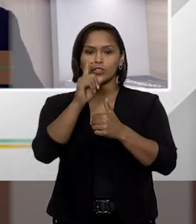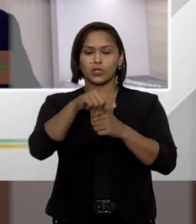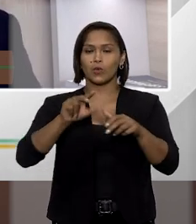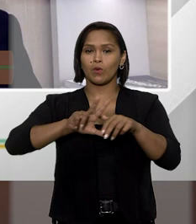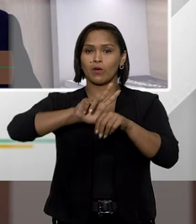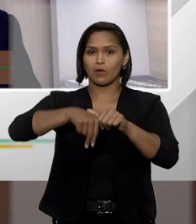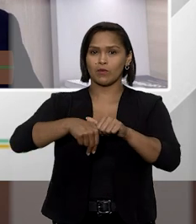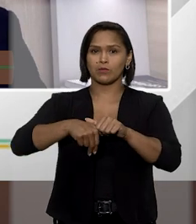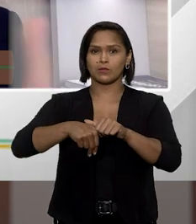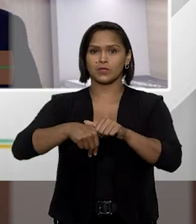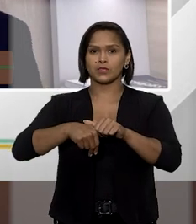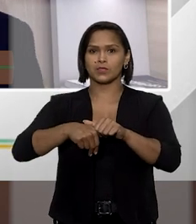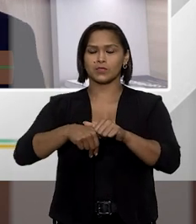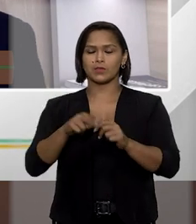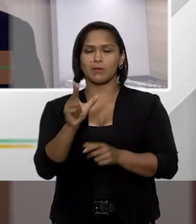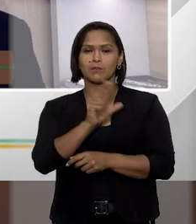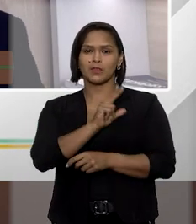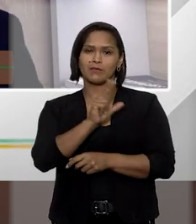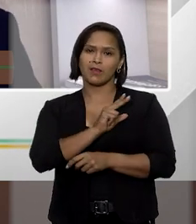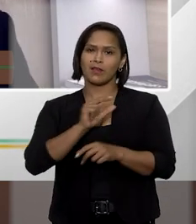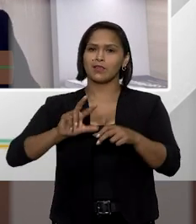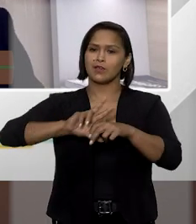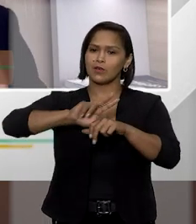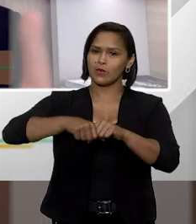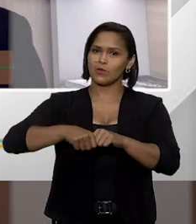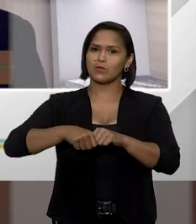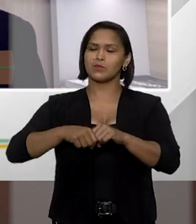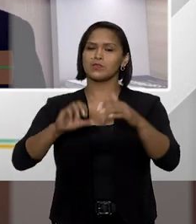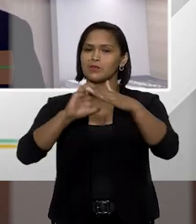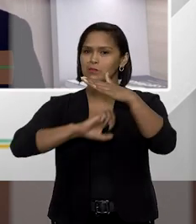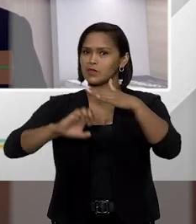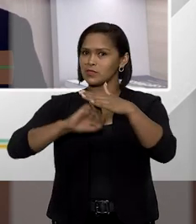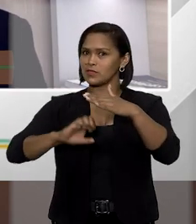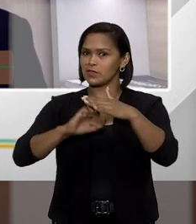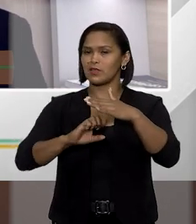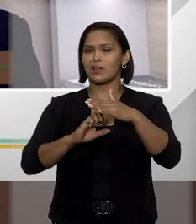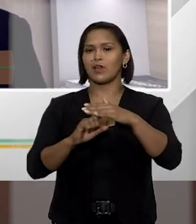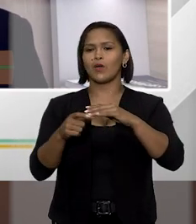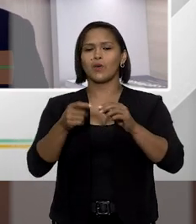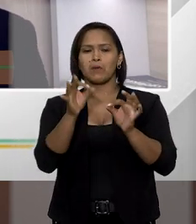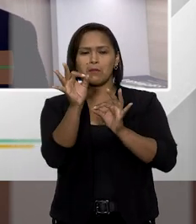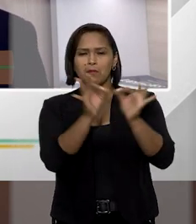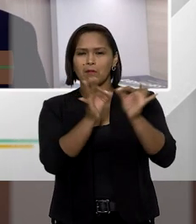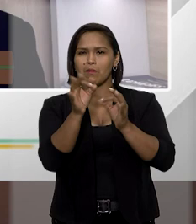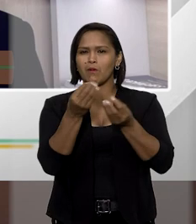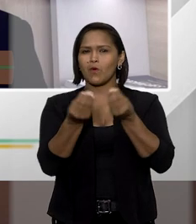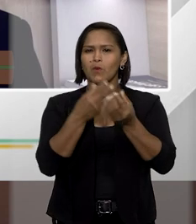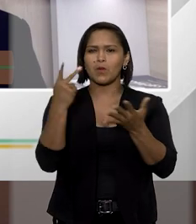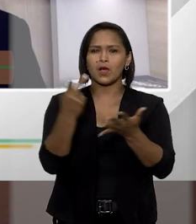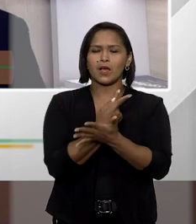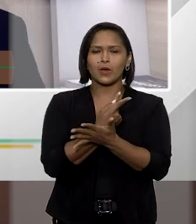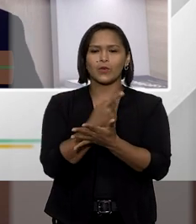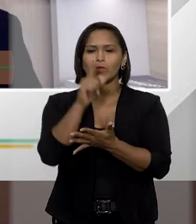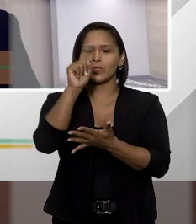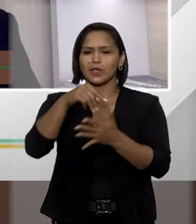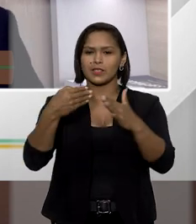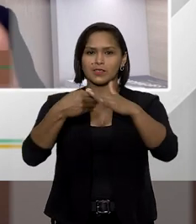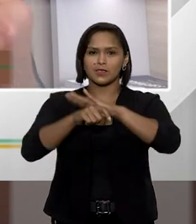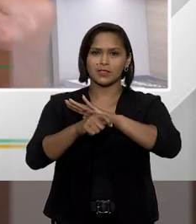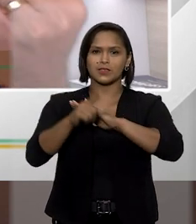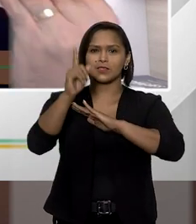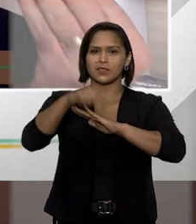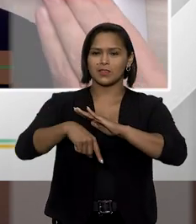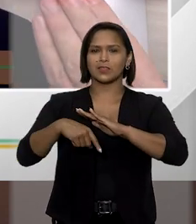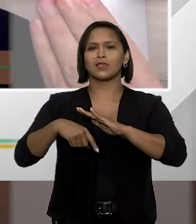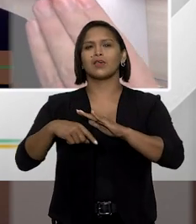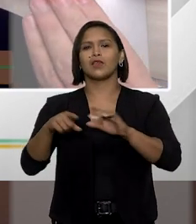com a corrupção privada, com a corrupção empresarial, com os mecanismos predatórios utilizados